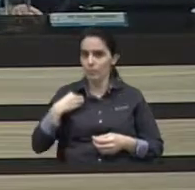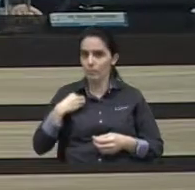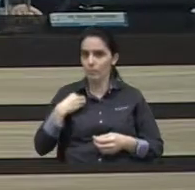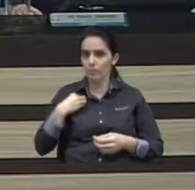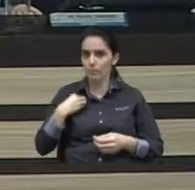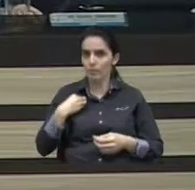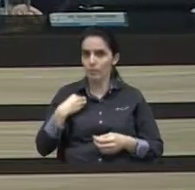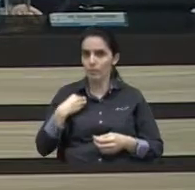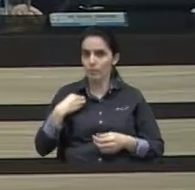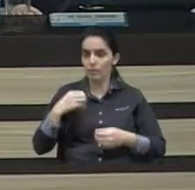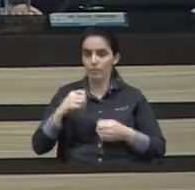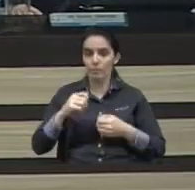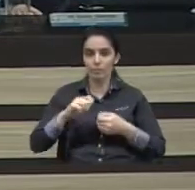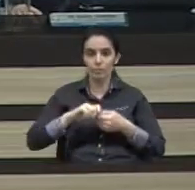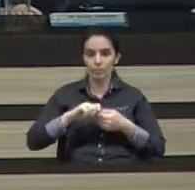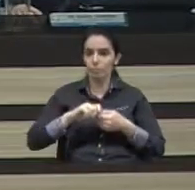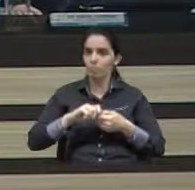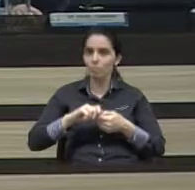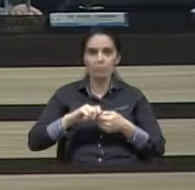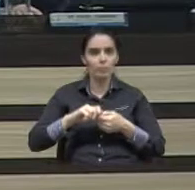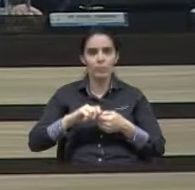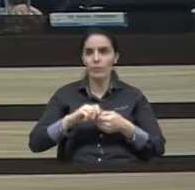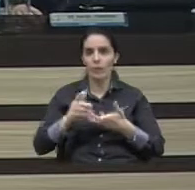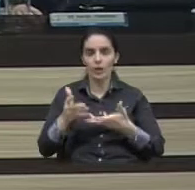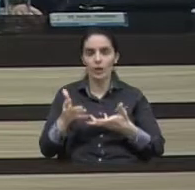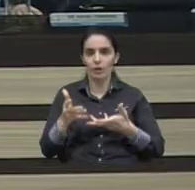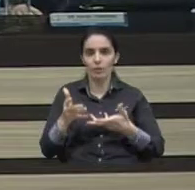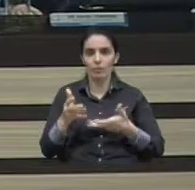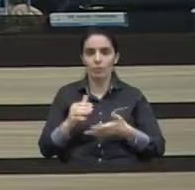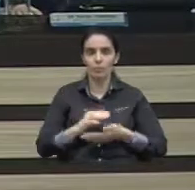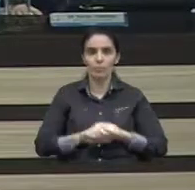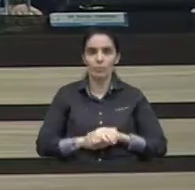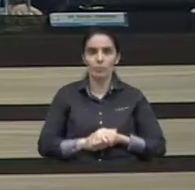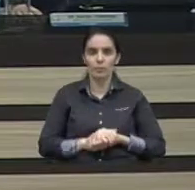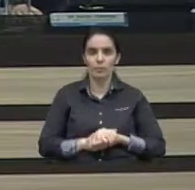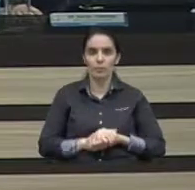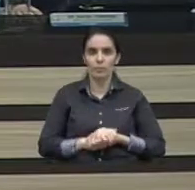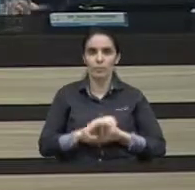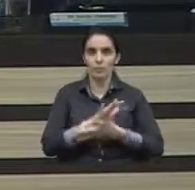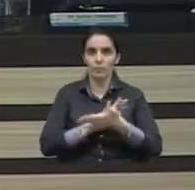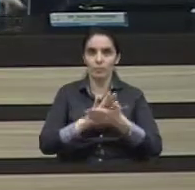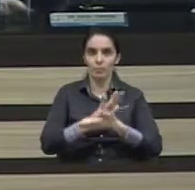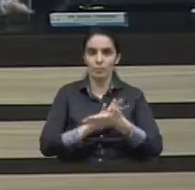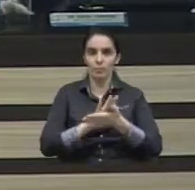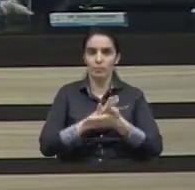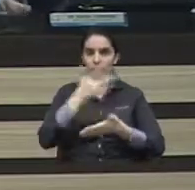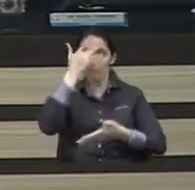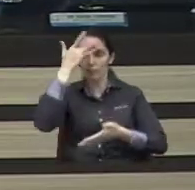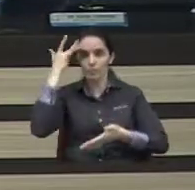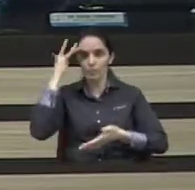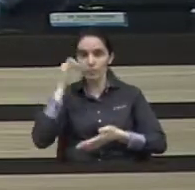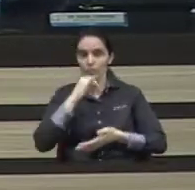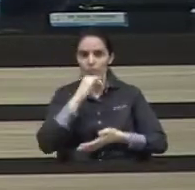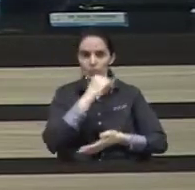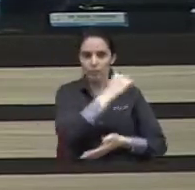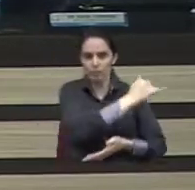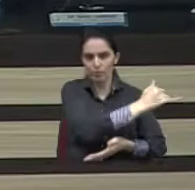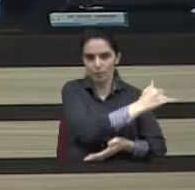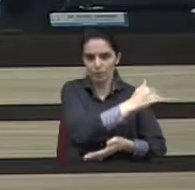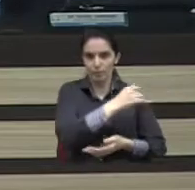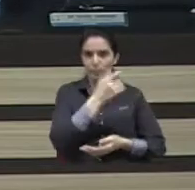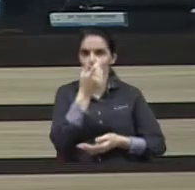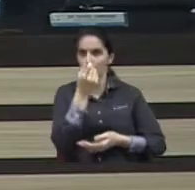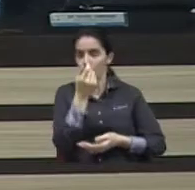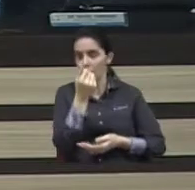com aquelas denúncias, algumas denúncias que foram feitas em relação ao ambulatório de aquela questão de dinheiro, do ambulatório de